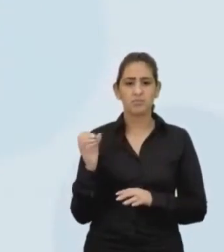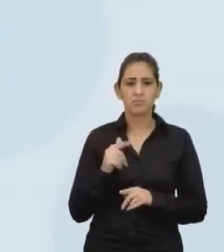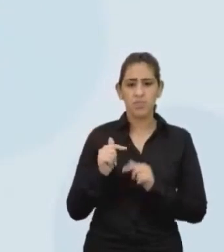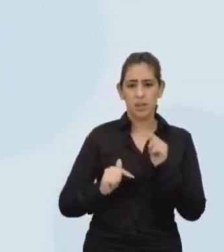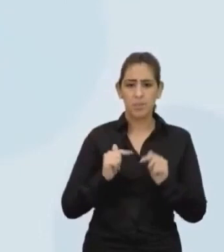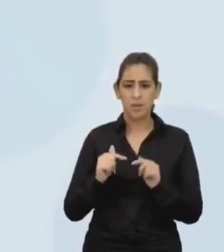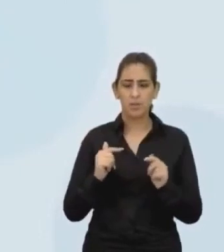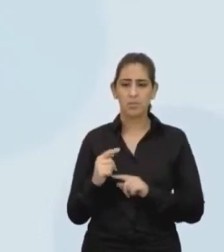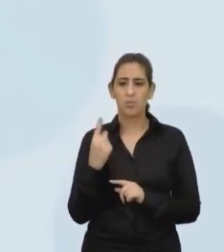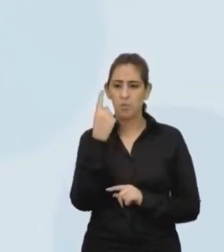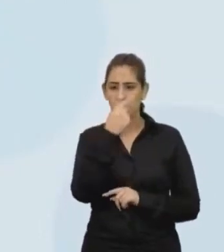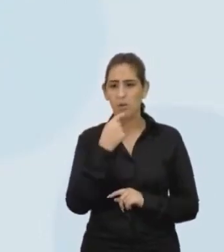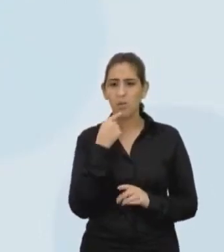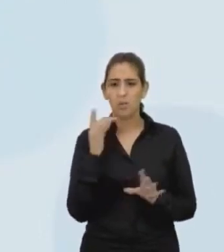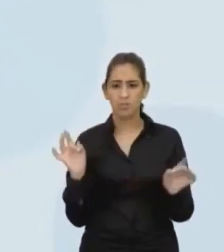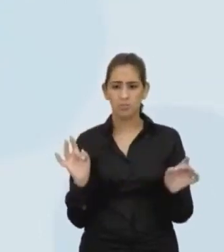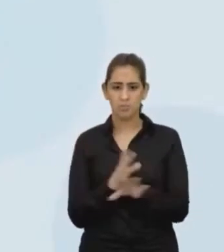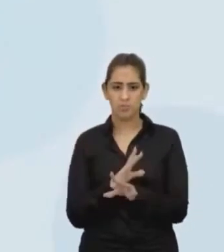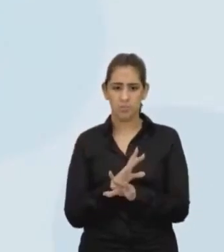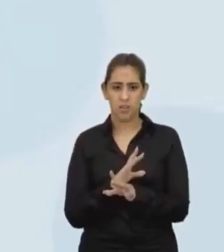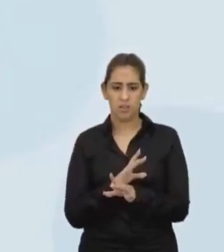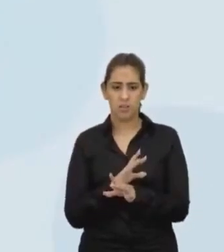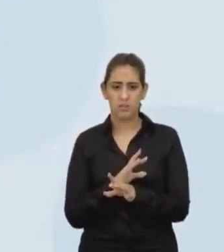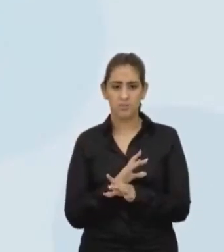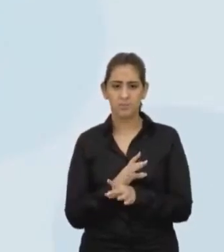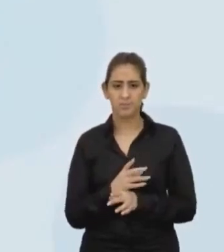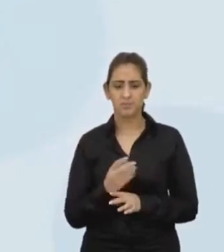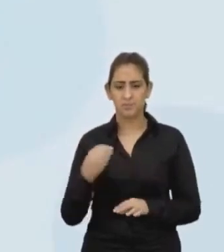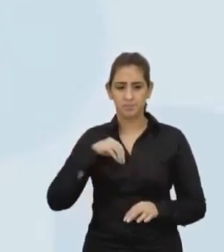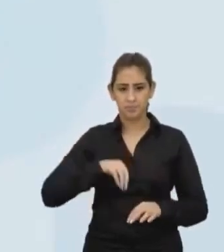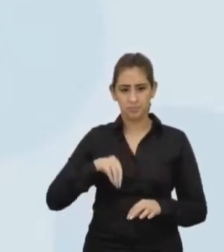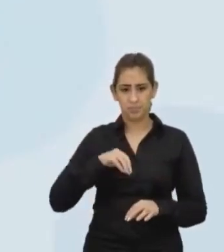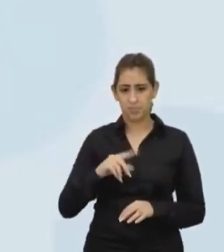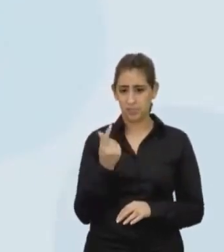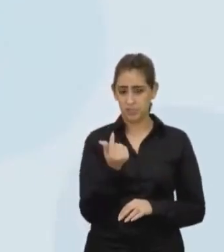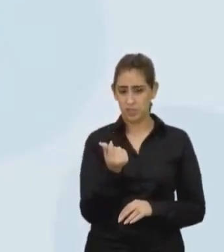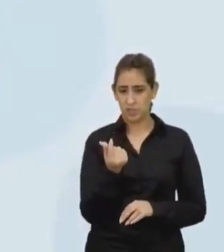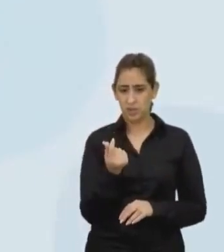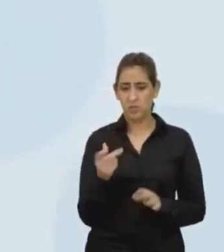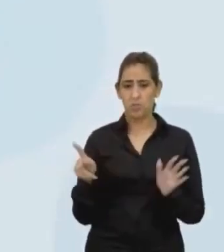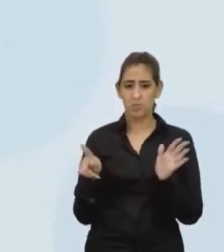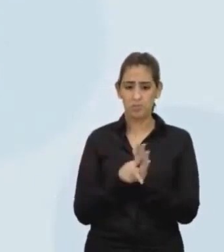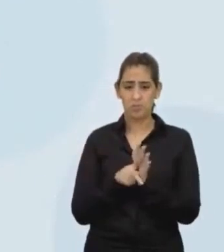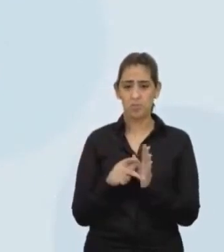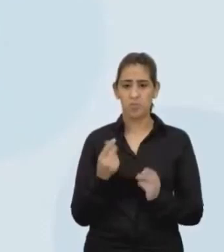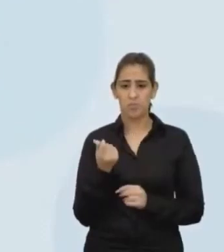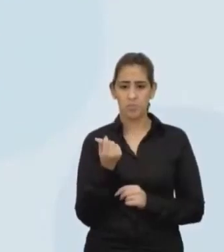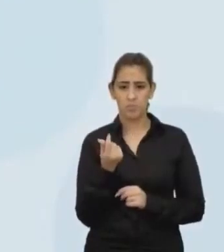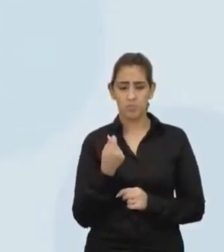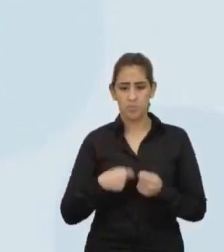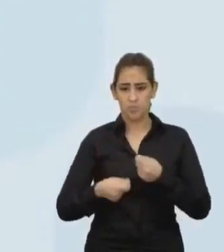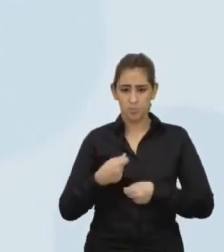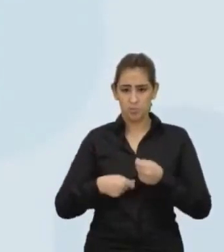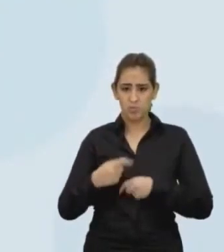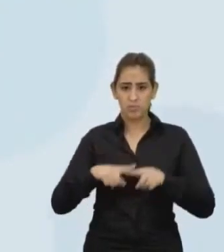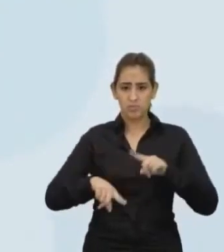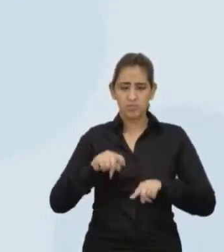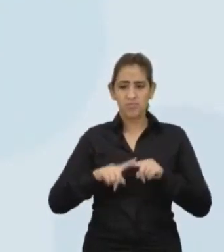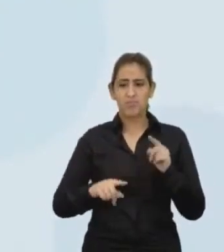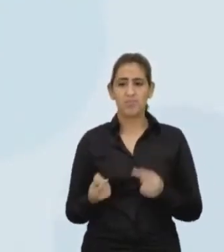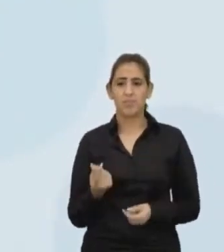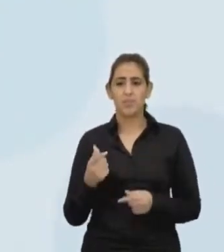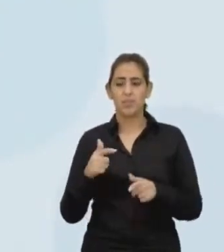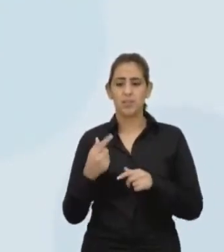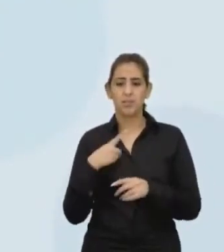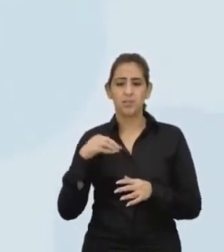trabalharam pelo menos uma hora completa e foram remuneradas em dinheiro produtos mercadorias ou